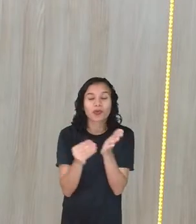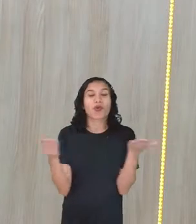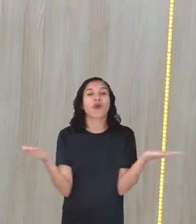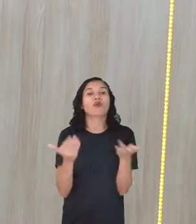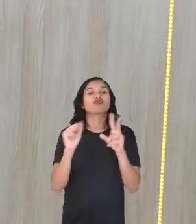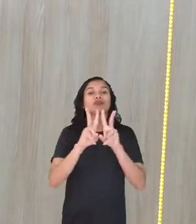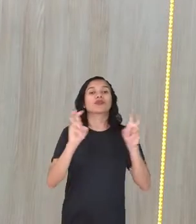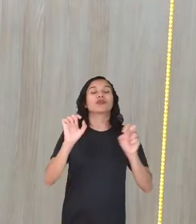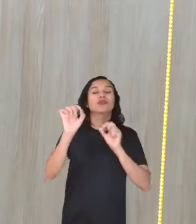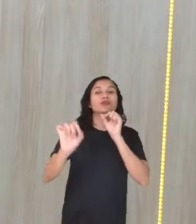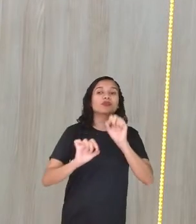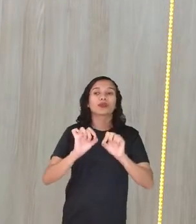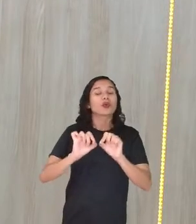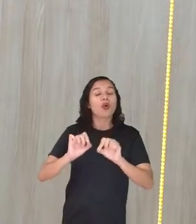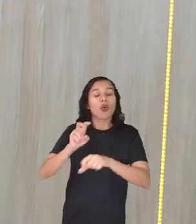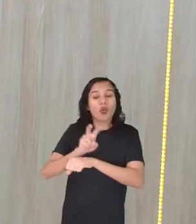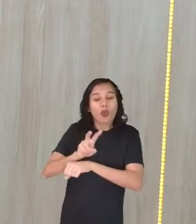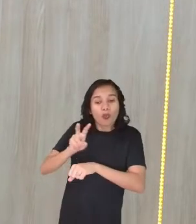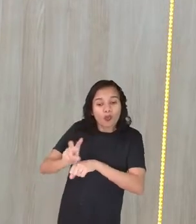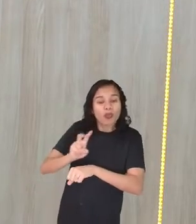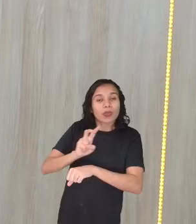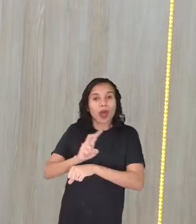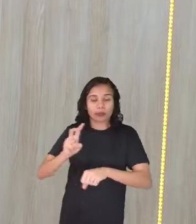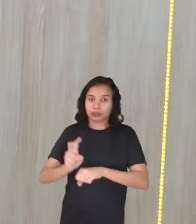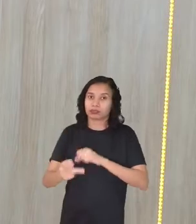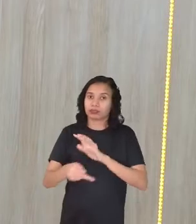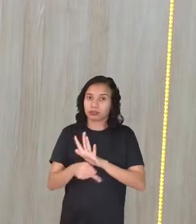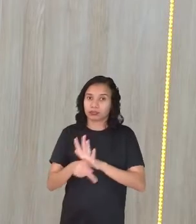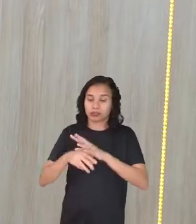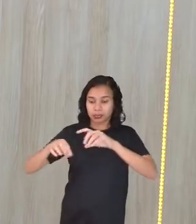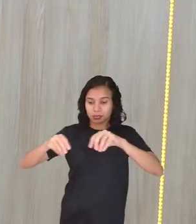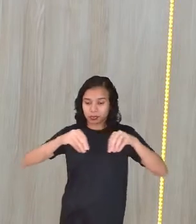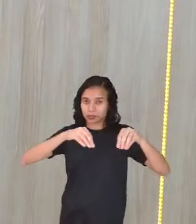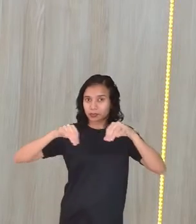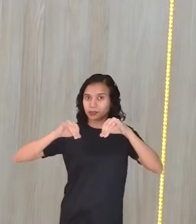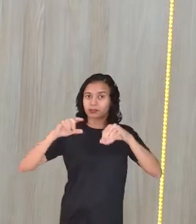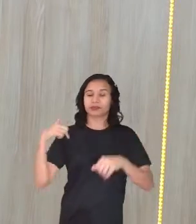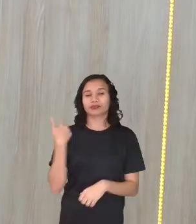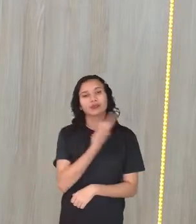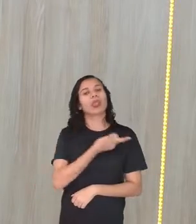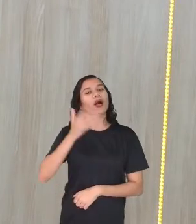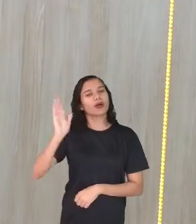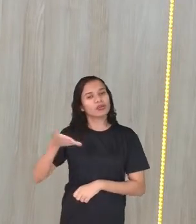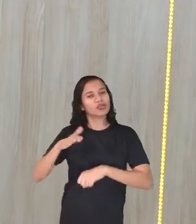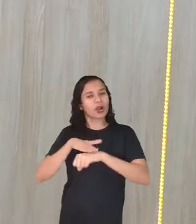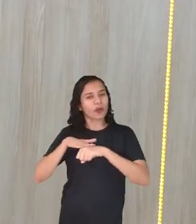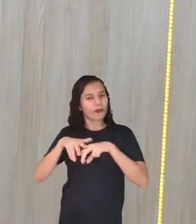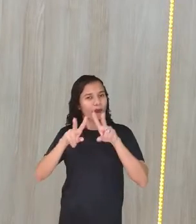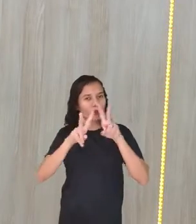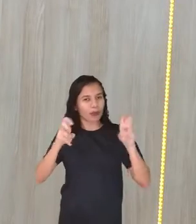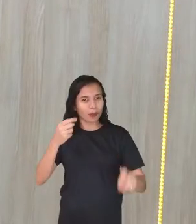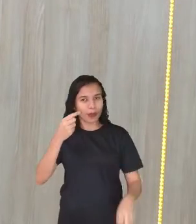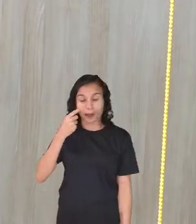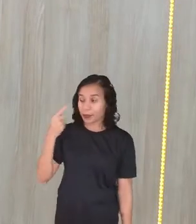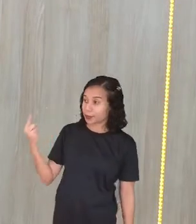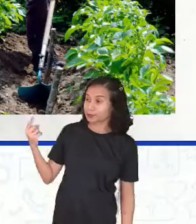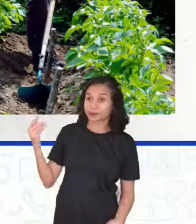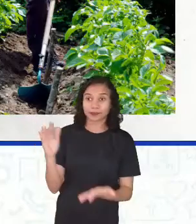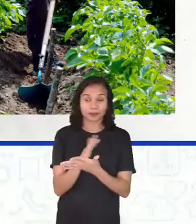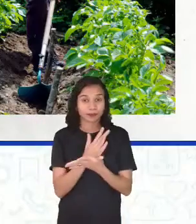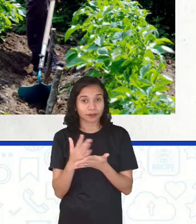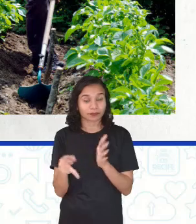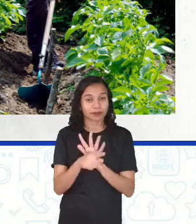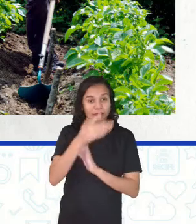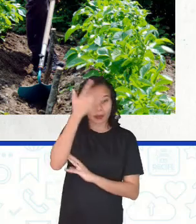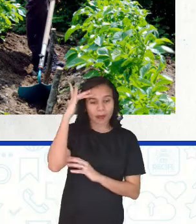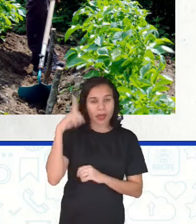conversar agora a respeito do cultivo e conservação do solo. Nós já conversamos um pouco sobre a questão aí de alguns